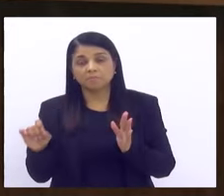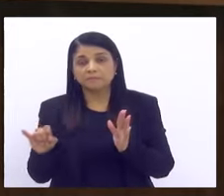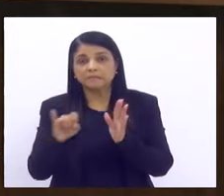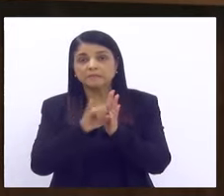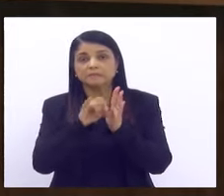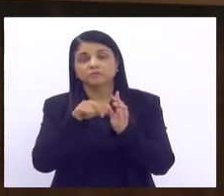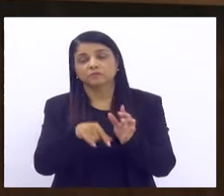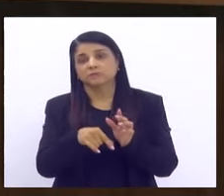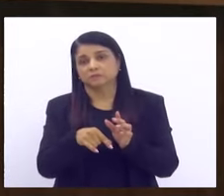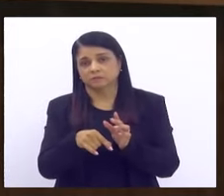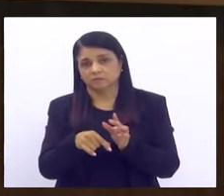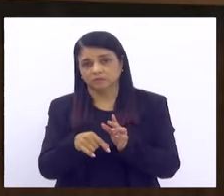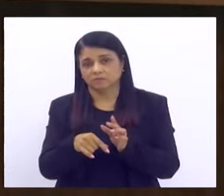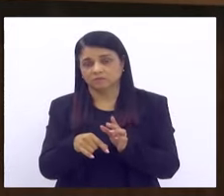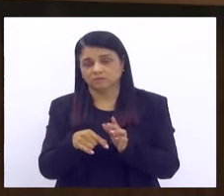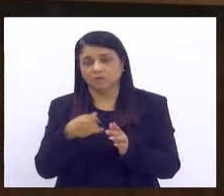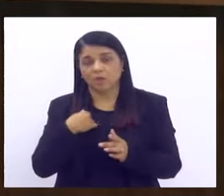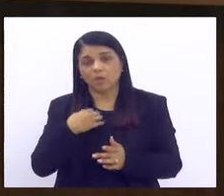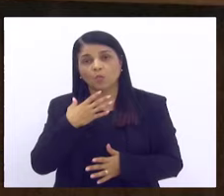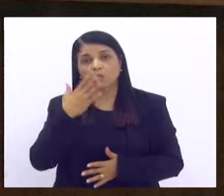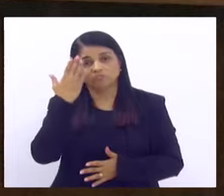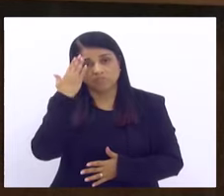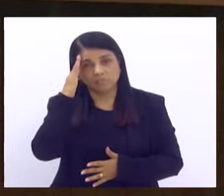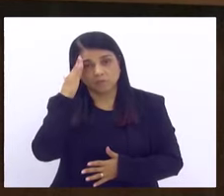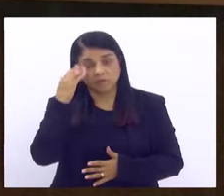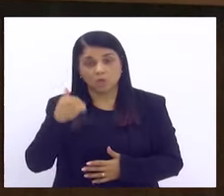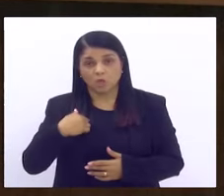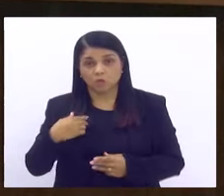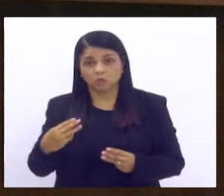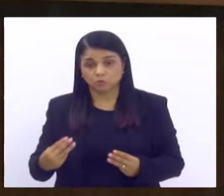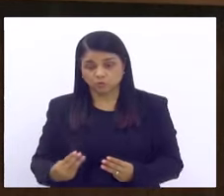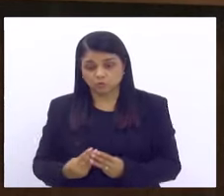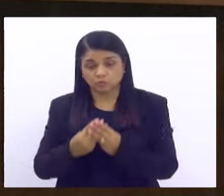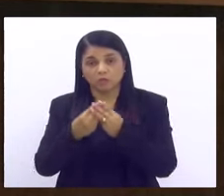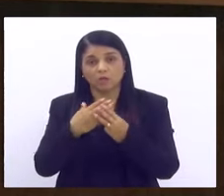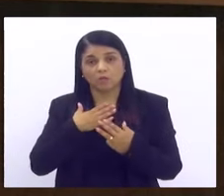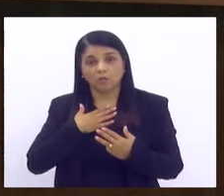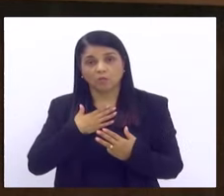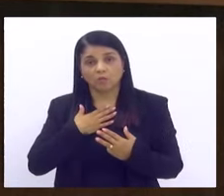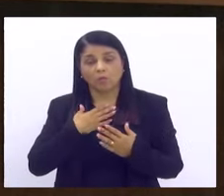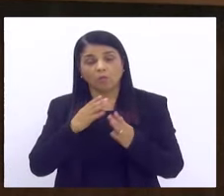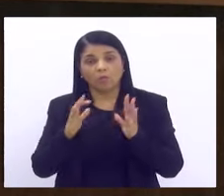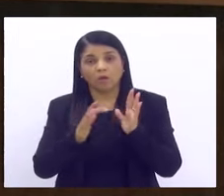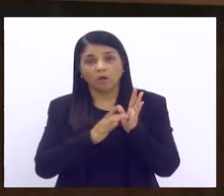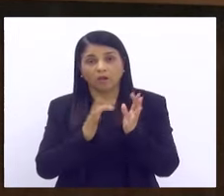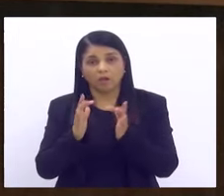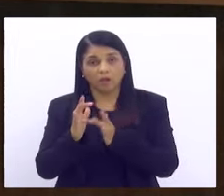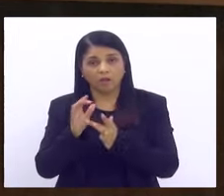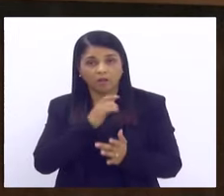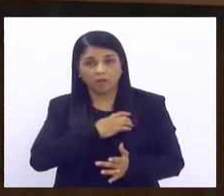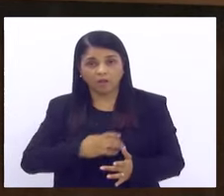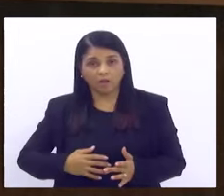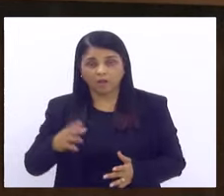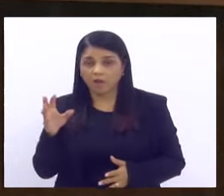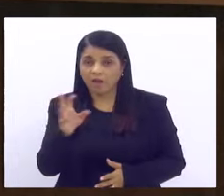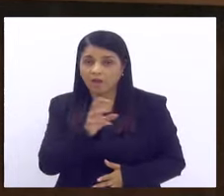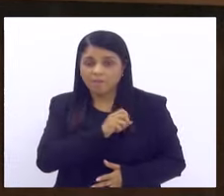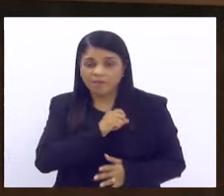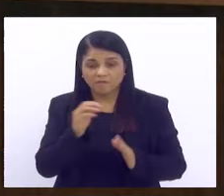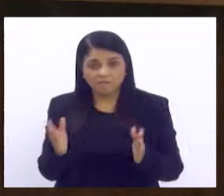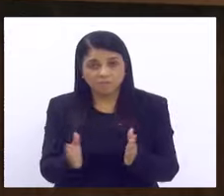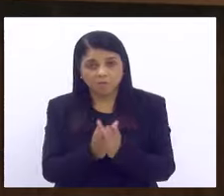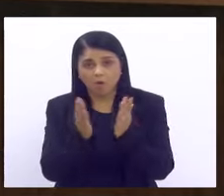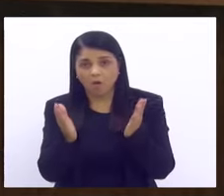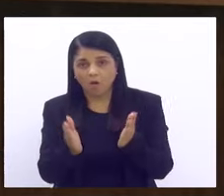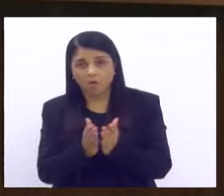sou um judeu, entendo eu que Cristo amava os pobres e